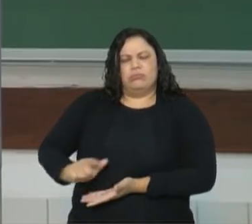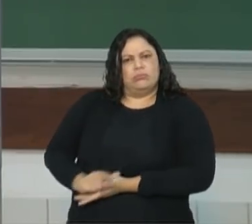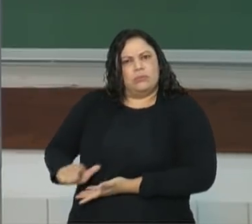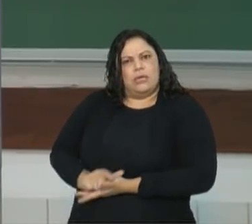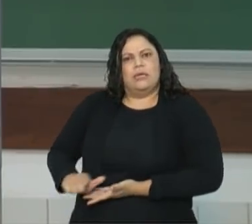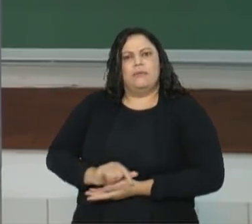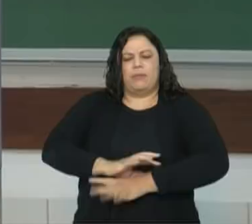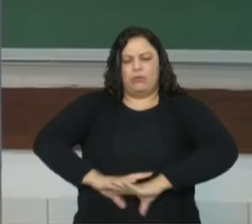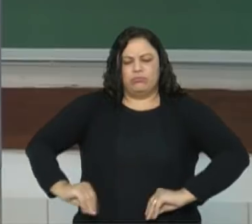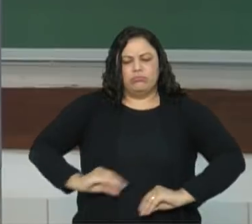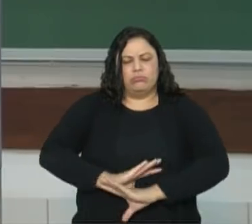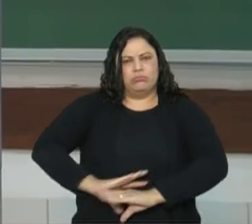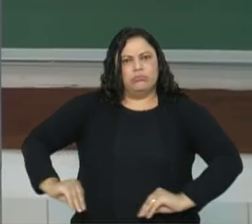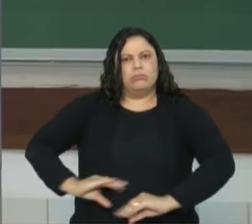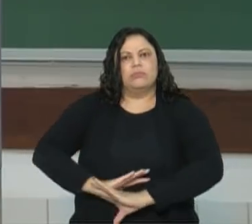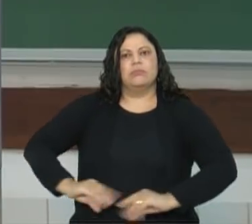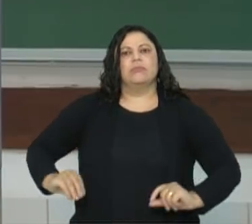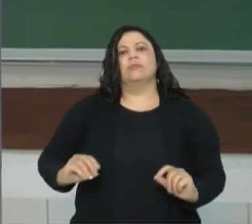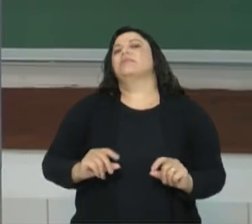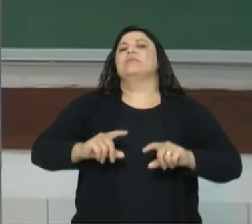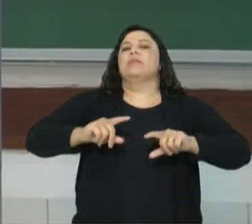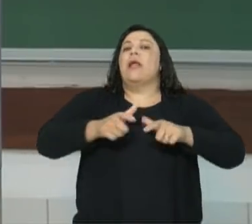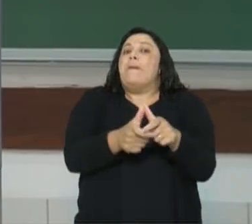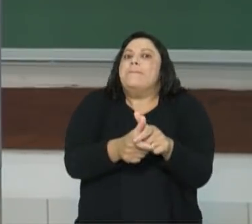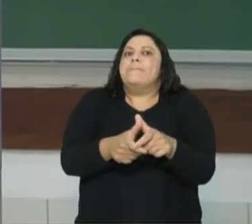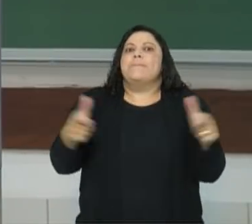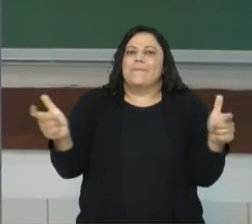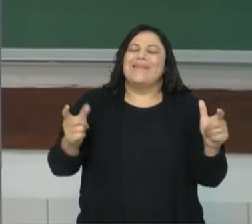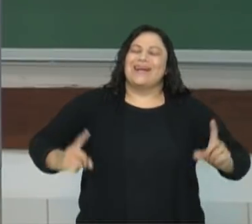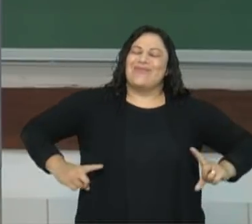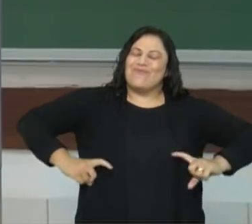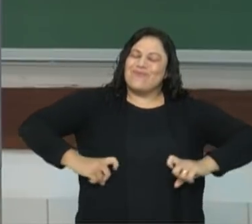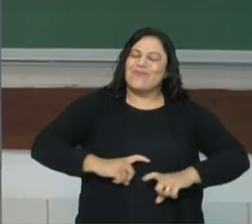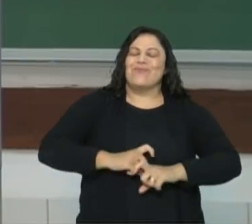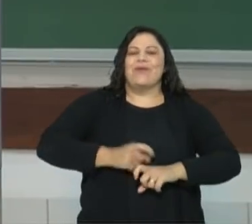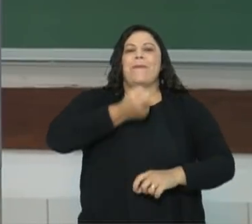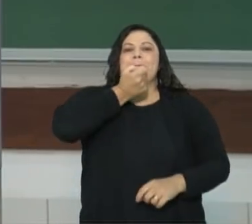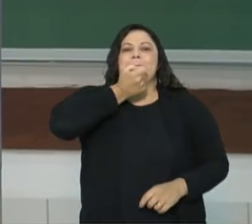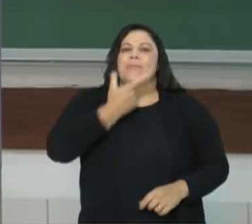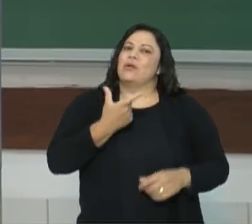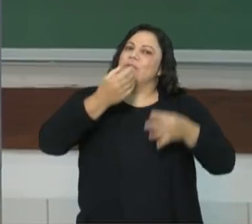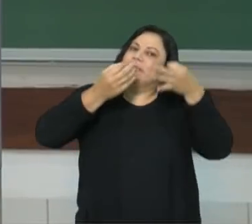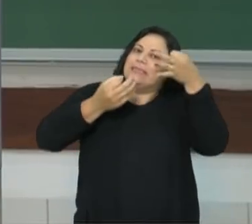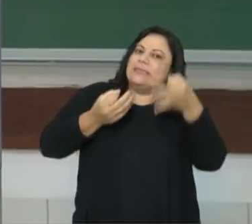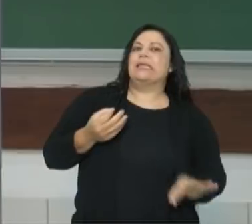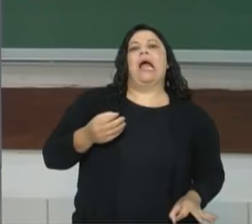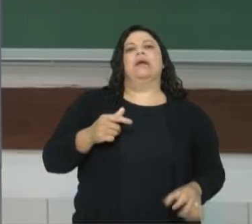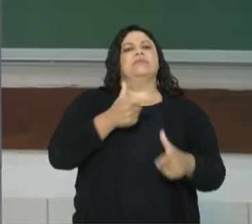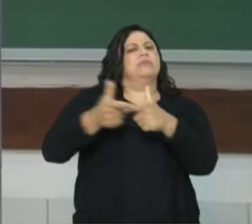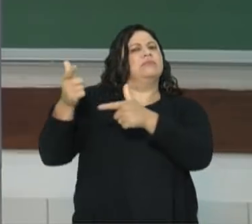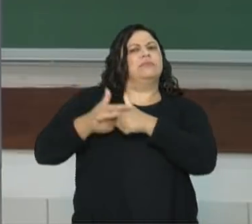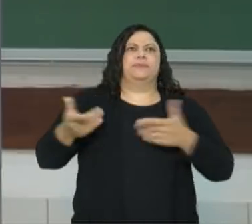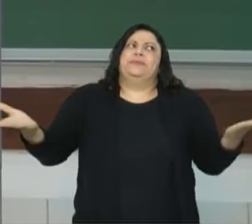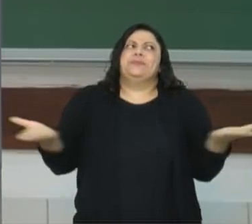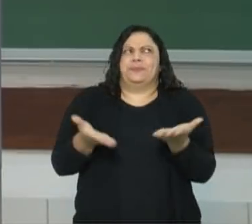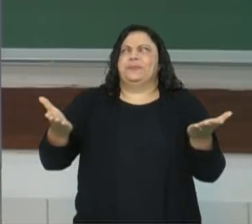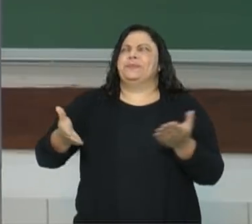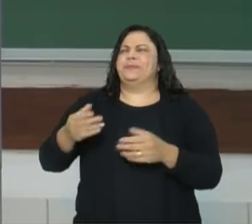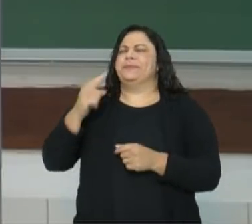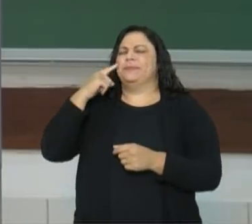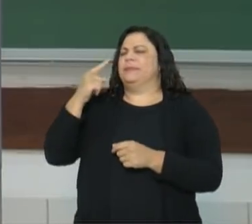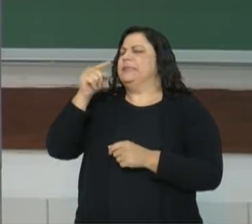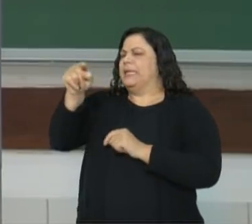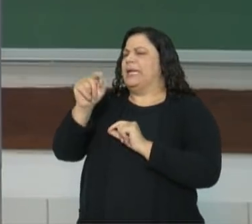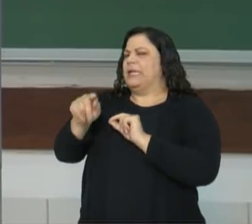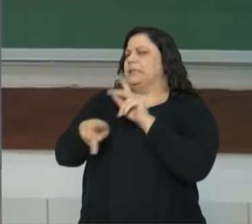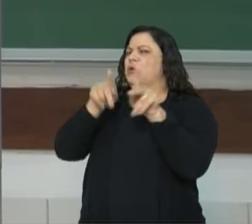a maior parte dos vermífugos, na dose correta, não tem problema. Agora o pessoal está meio fissurado num vermífugo